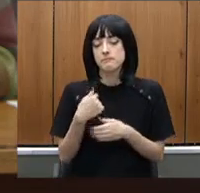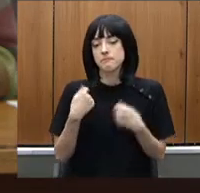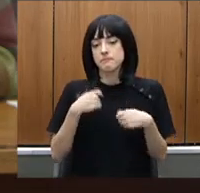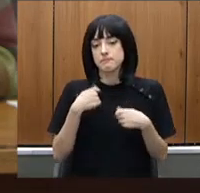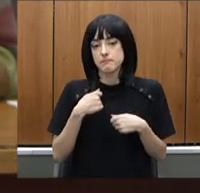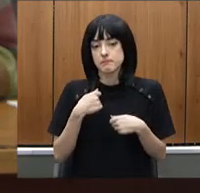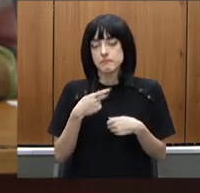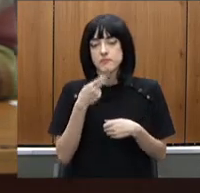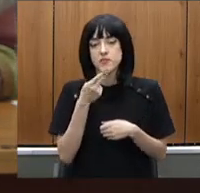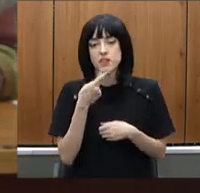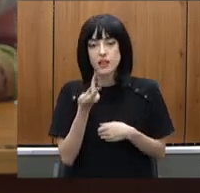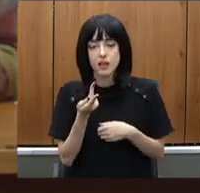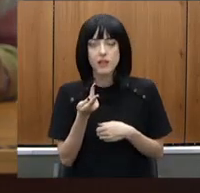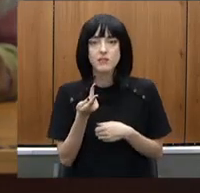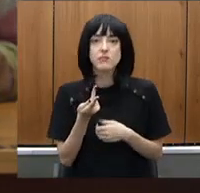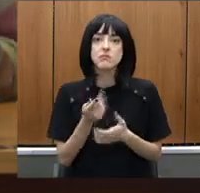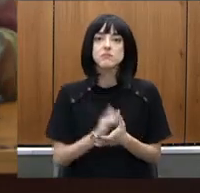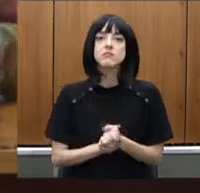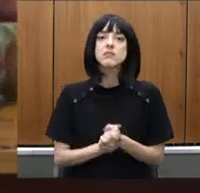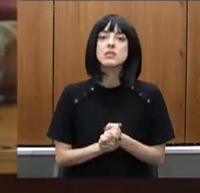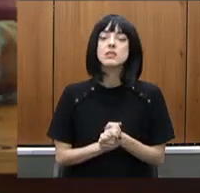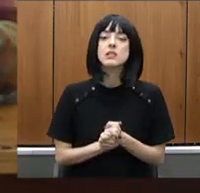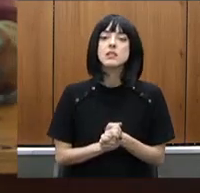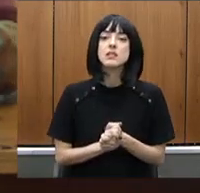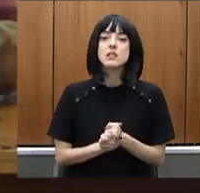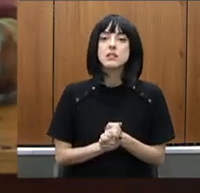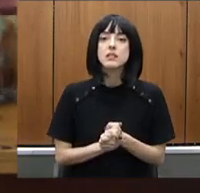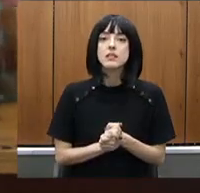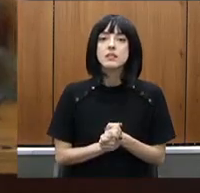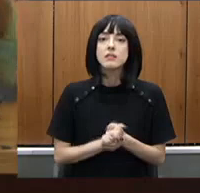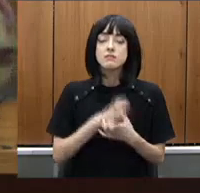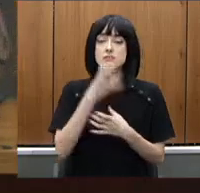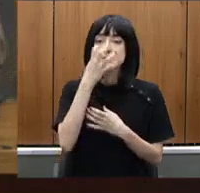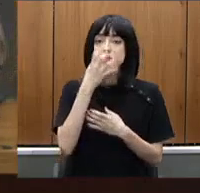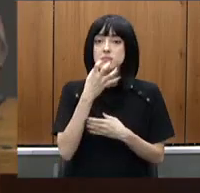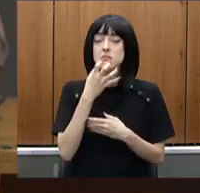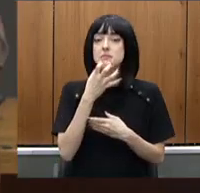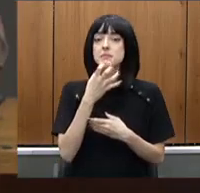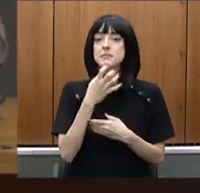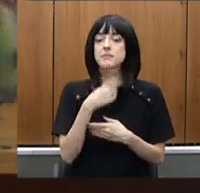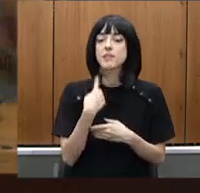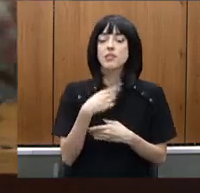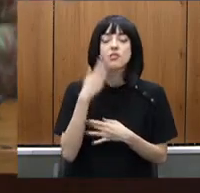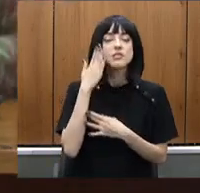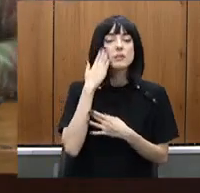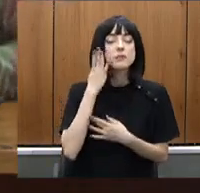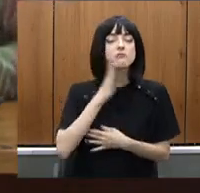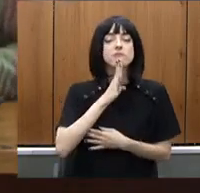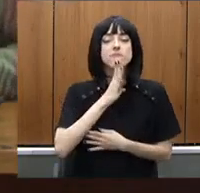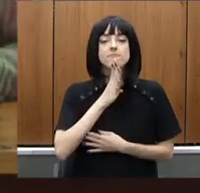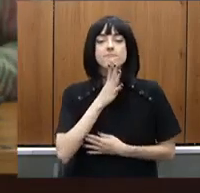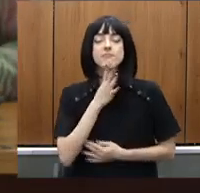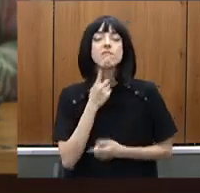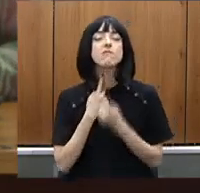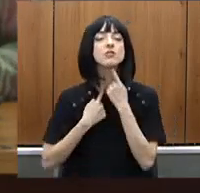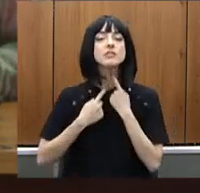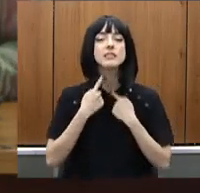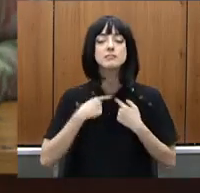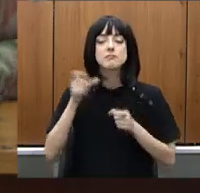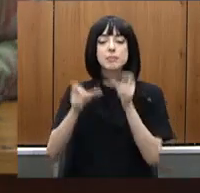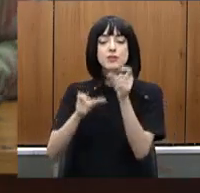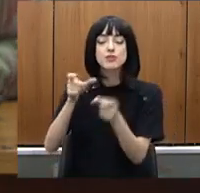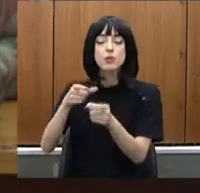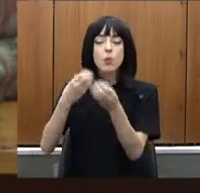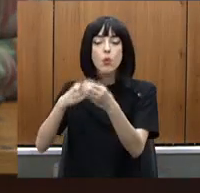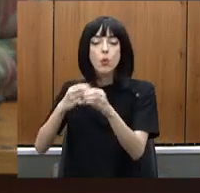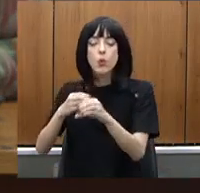sabe a vontade né daquilo que entra no concurso nós sabemos que ser polícia não é fácil não